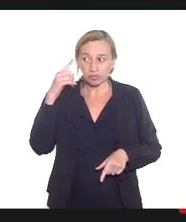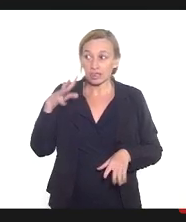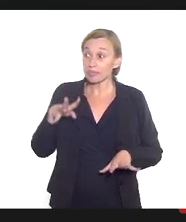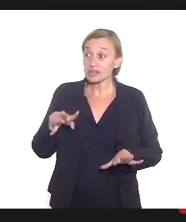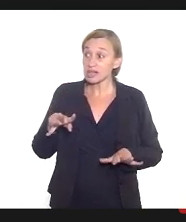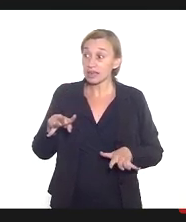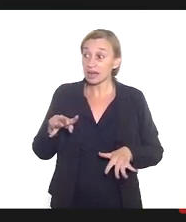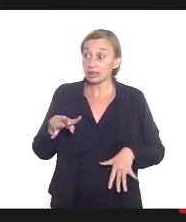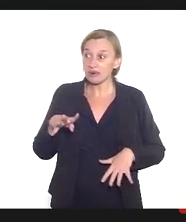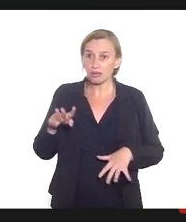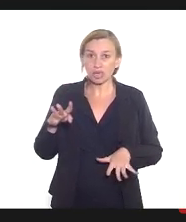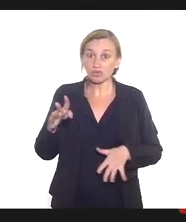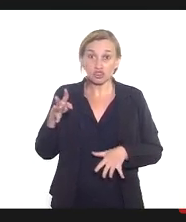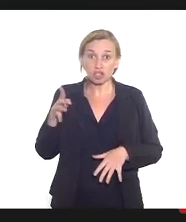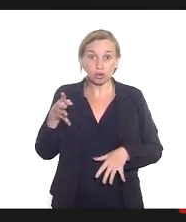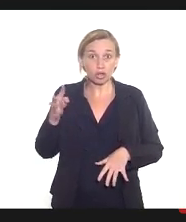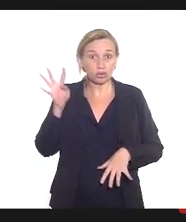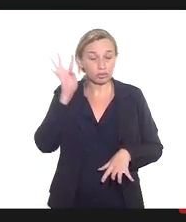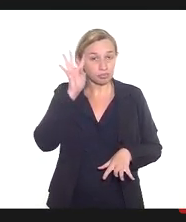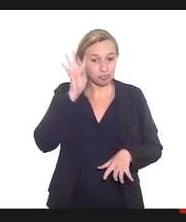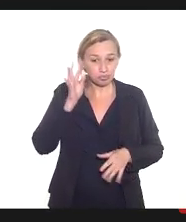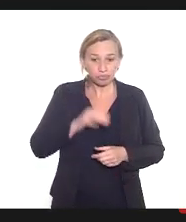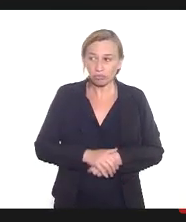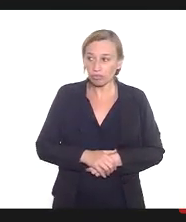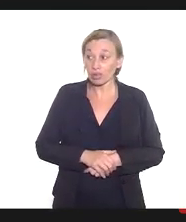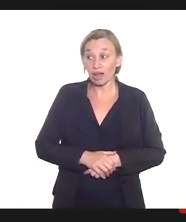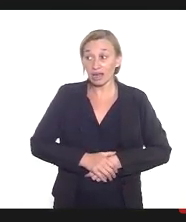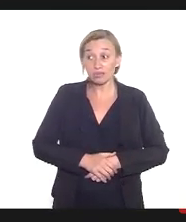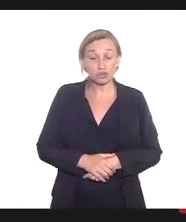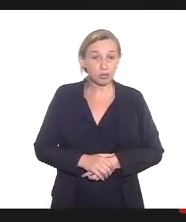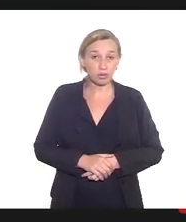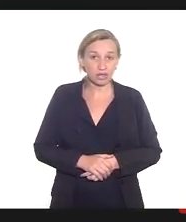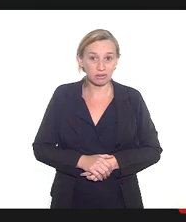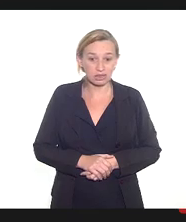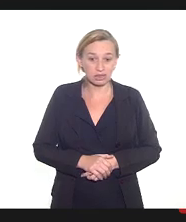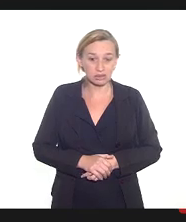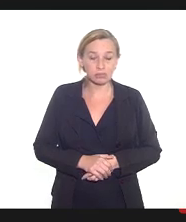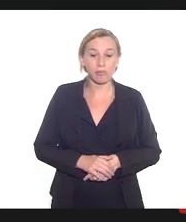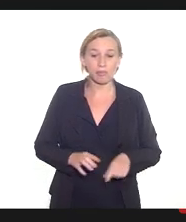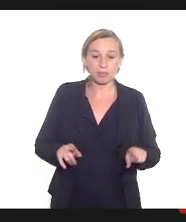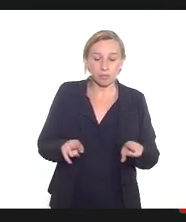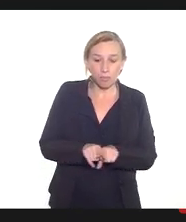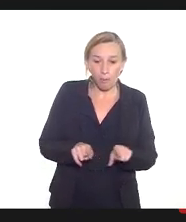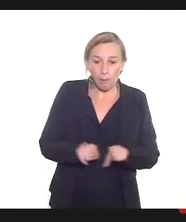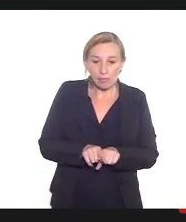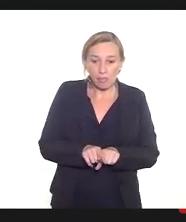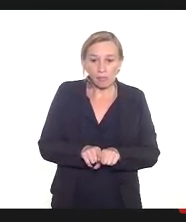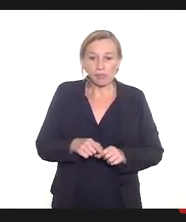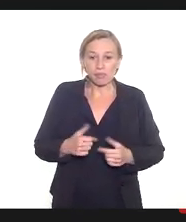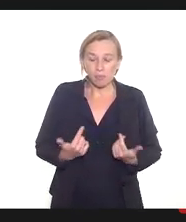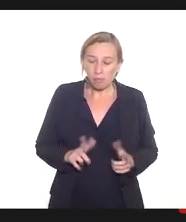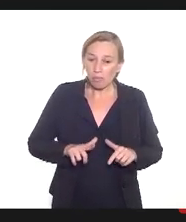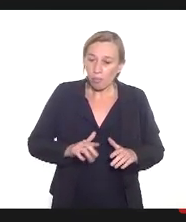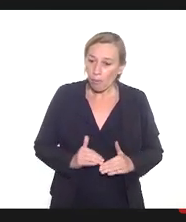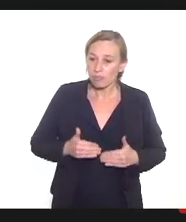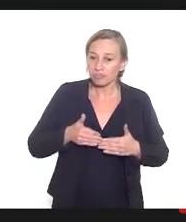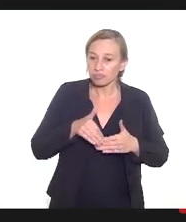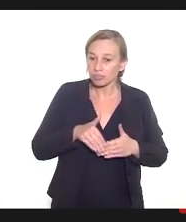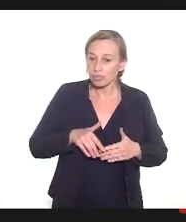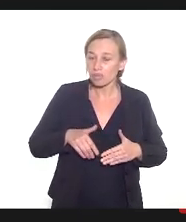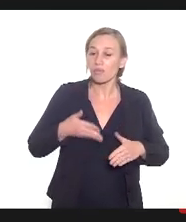nova é publicação com essas informações mas também uma forma de chegar